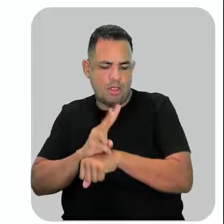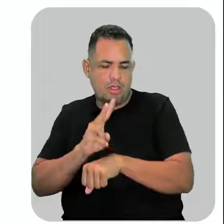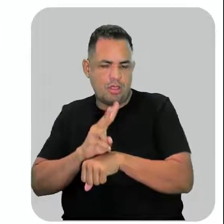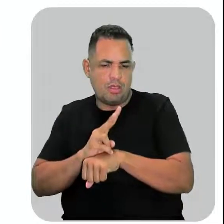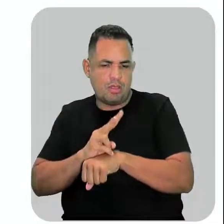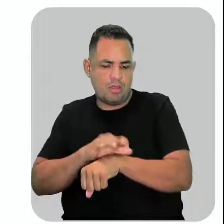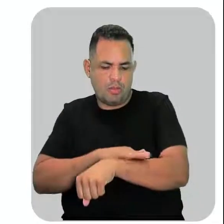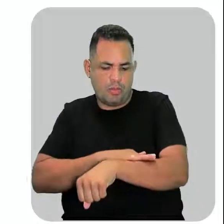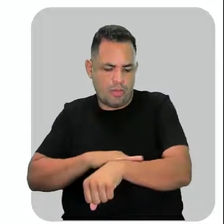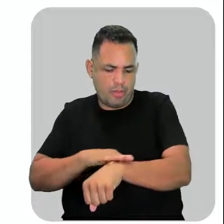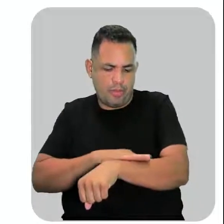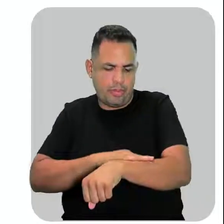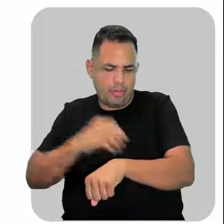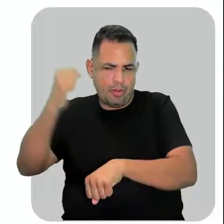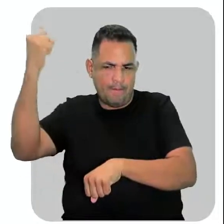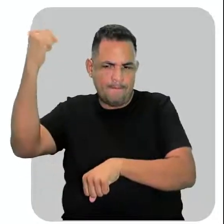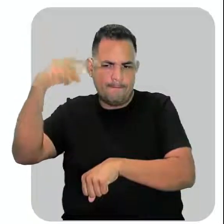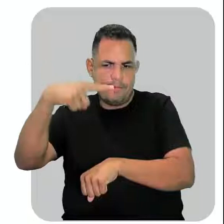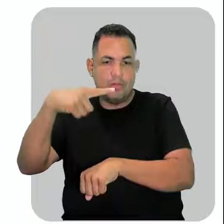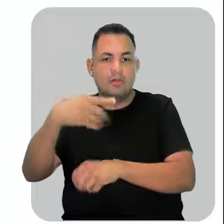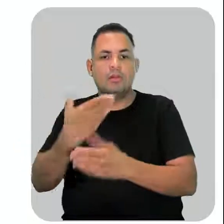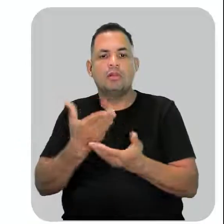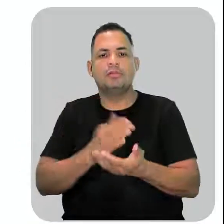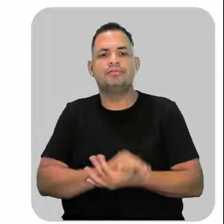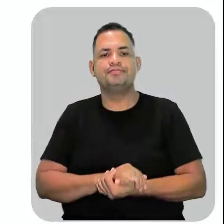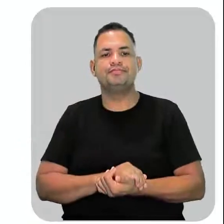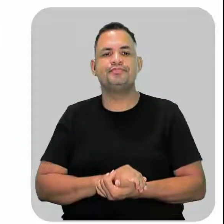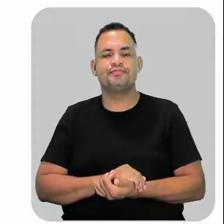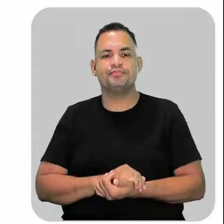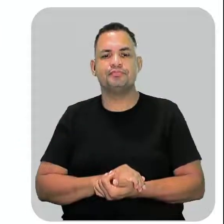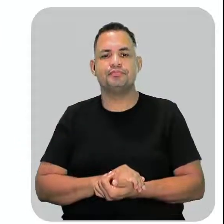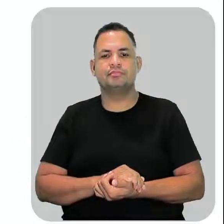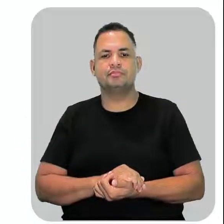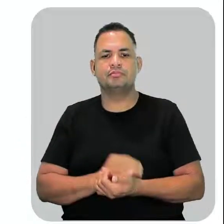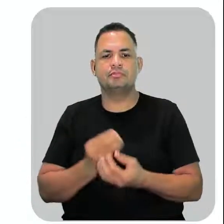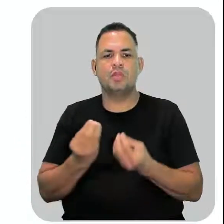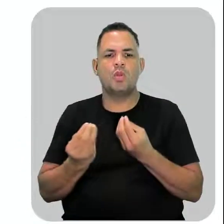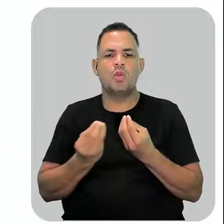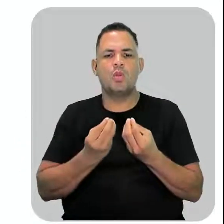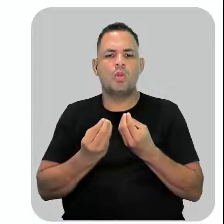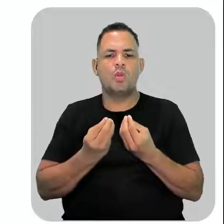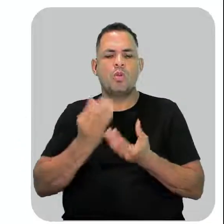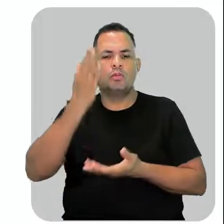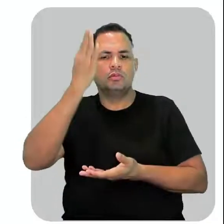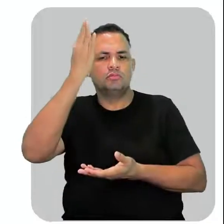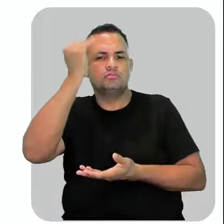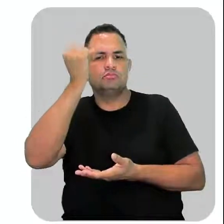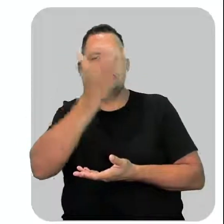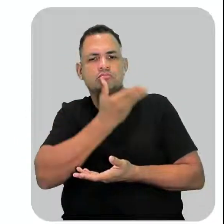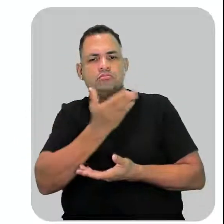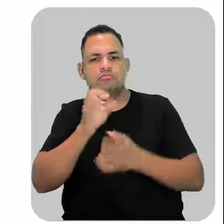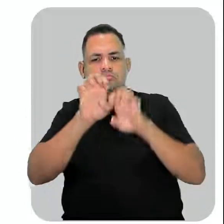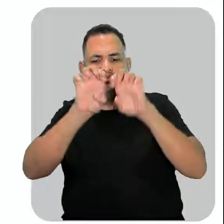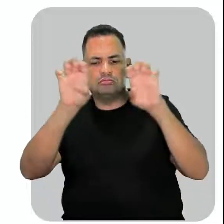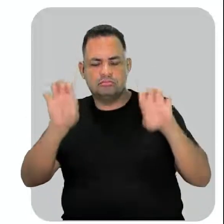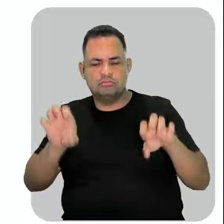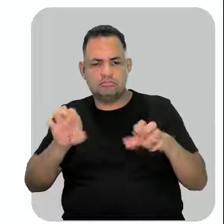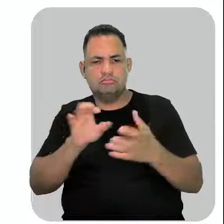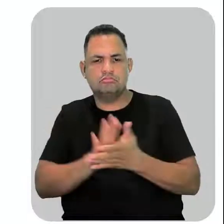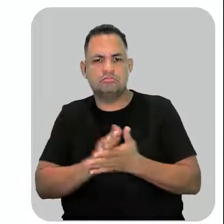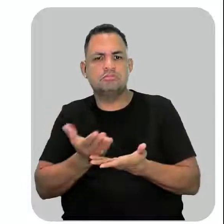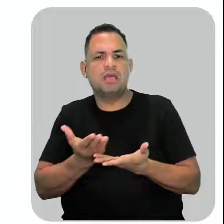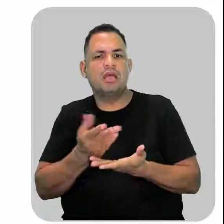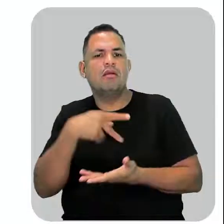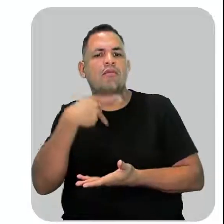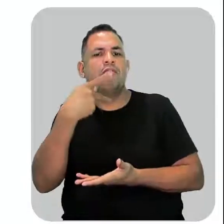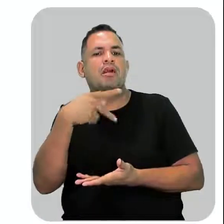tiver uma questão dessa, eu nem consigo resolver. Como que eu vou saber qual dessa estrutura está de acordo com o